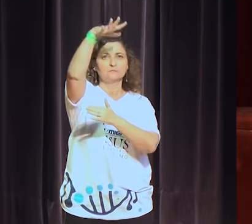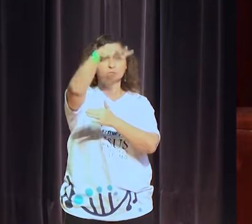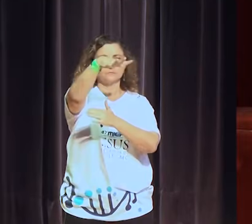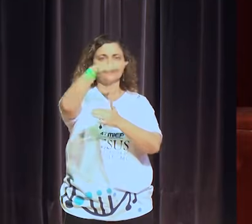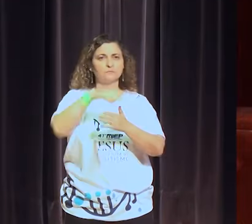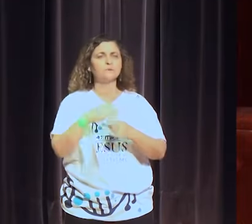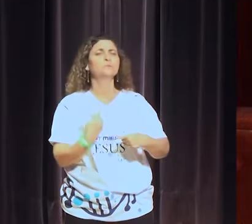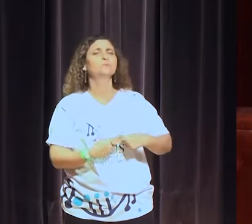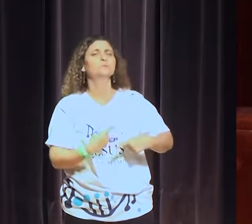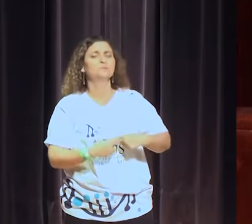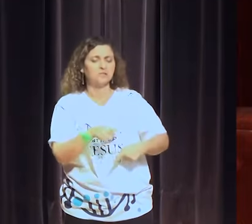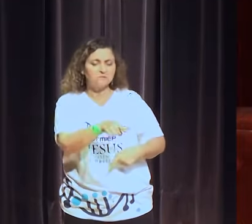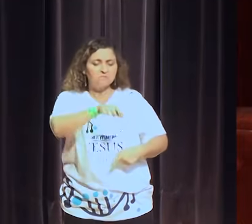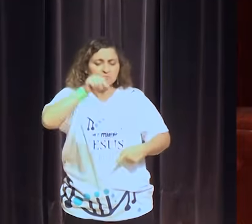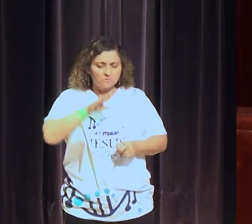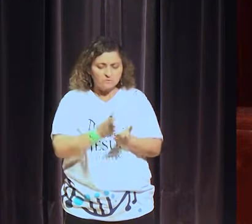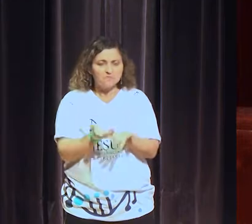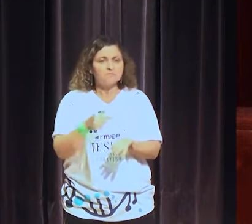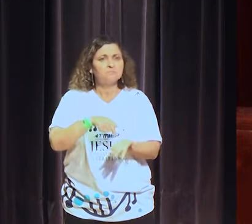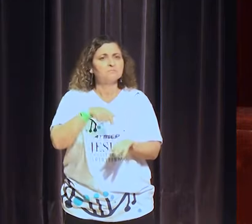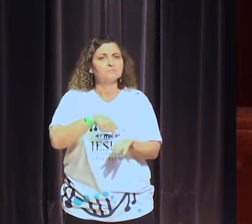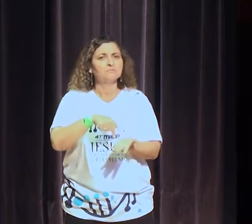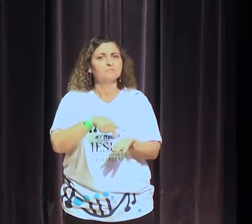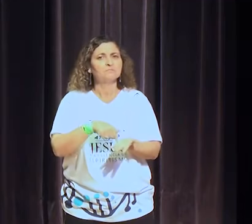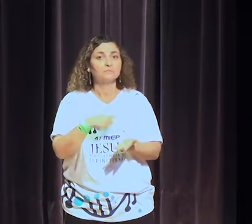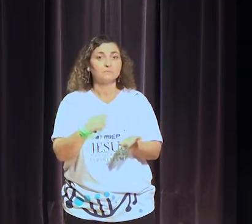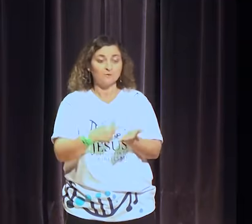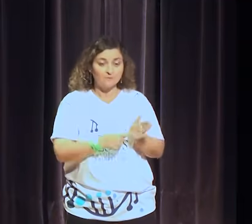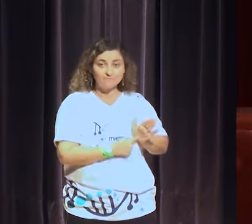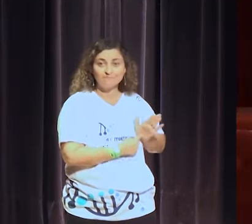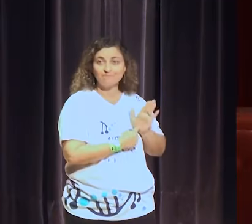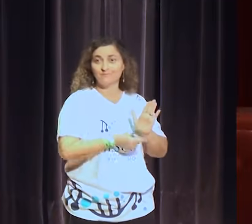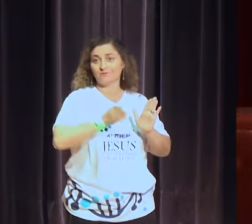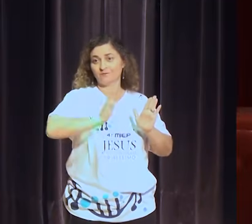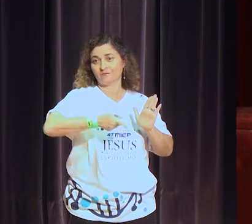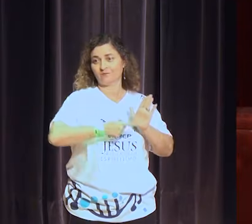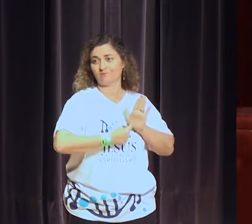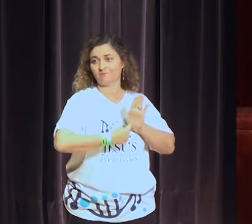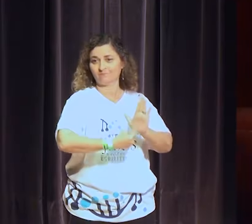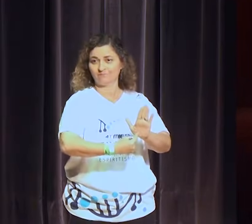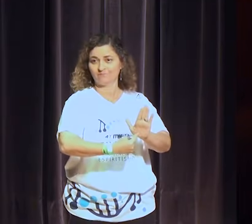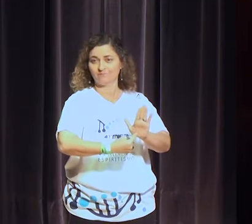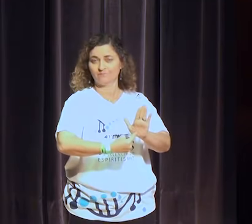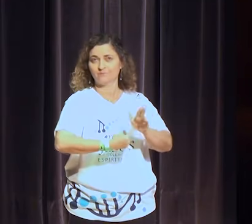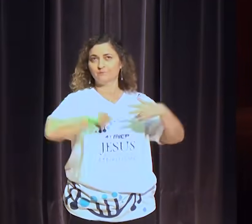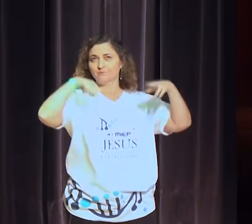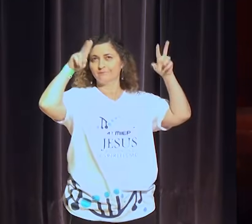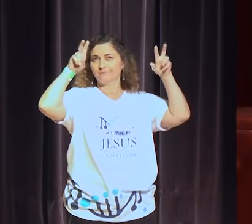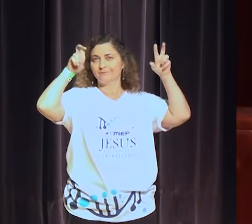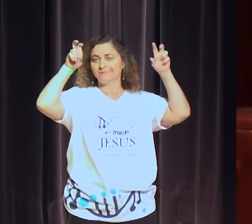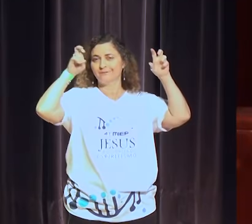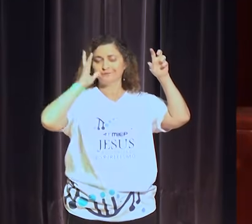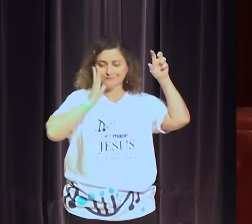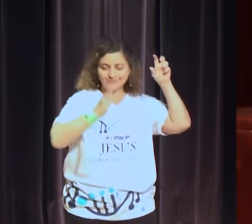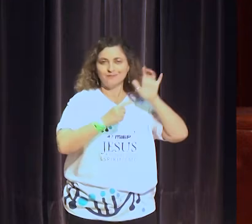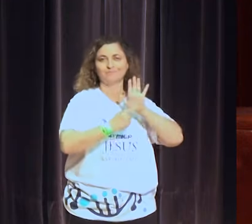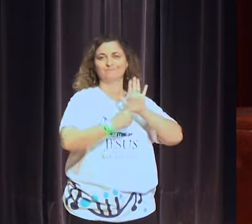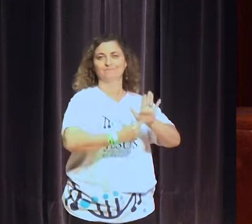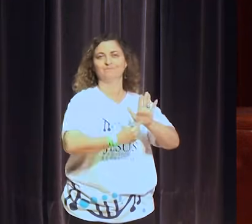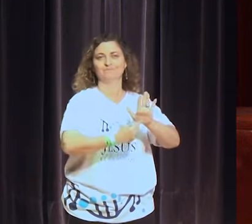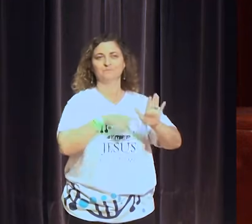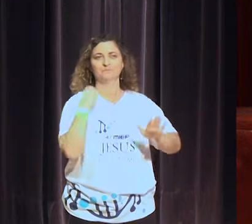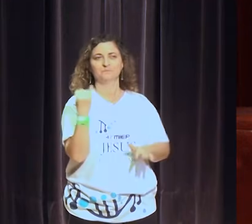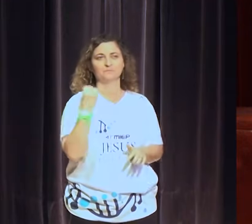Porque essa obra ela já dá um referencial no título. No